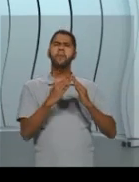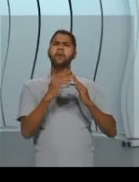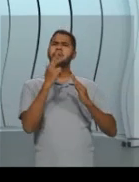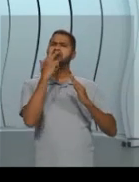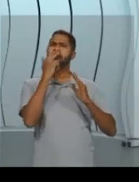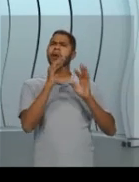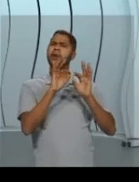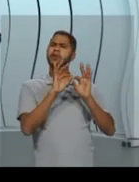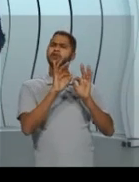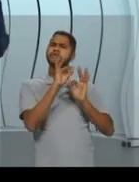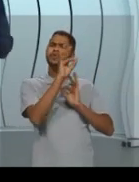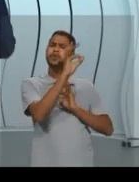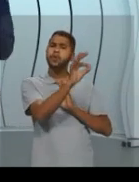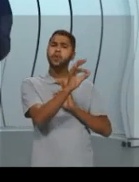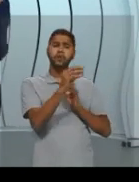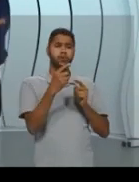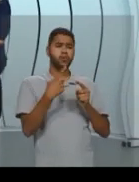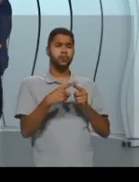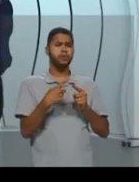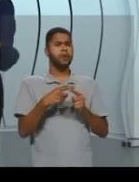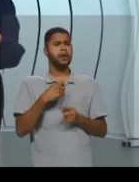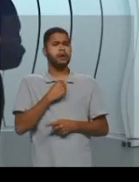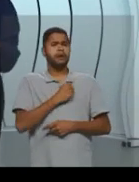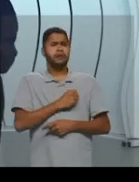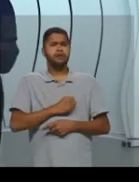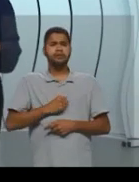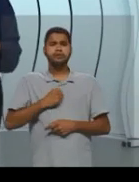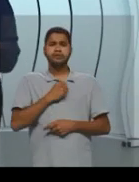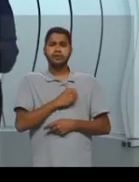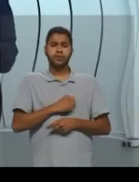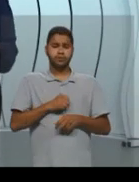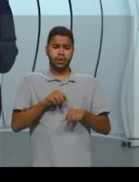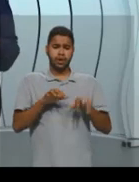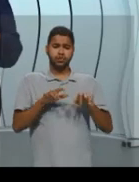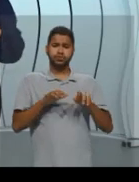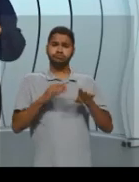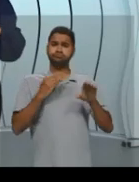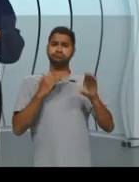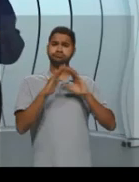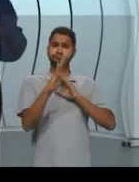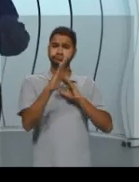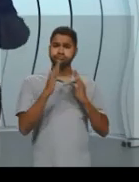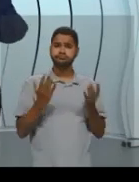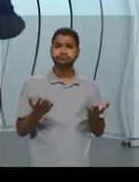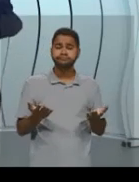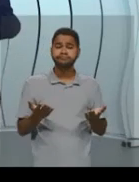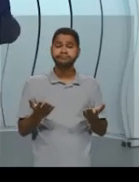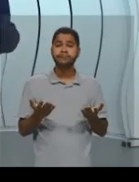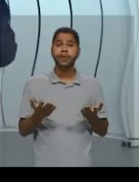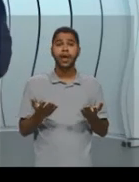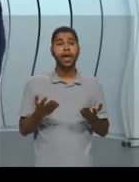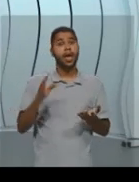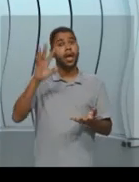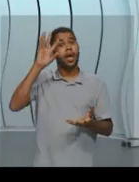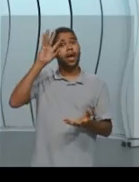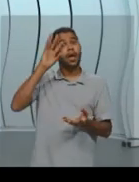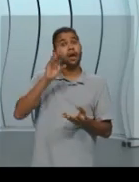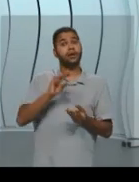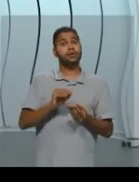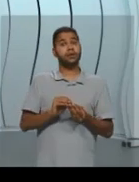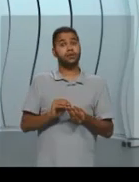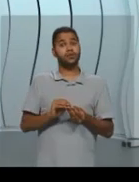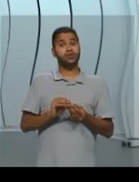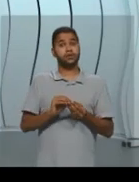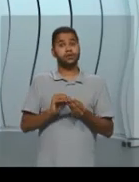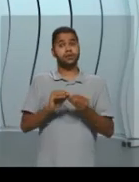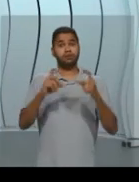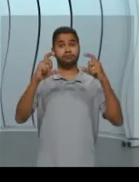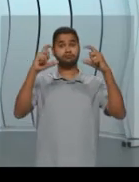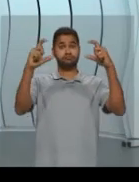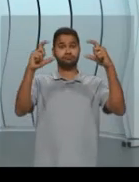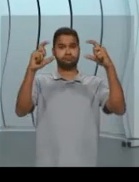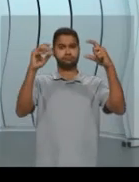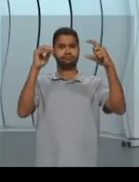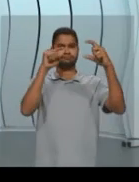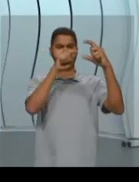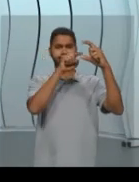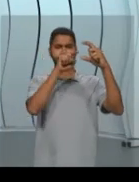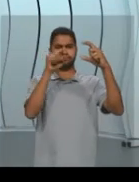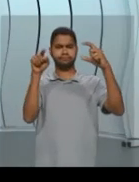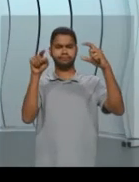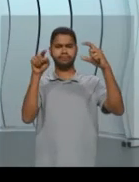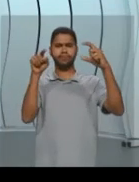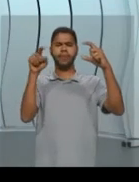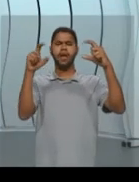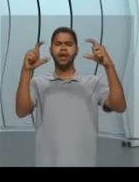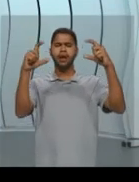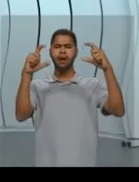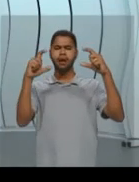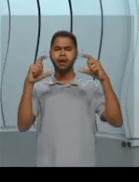Por quê? Porque eles estão com saudades do filho. Então, isso aqui é a dedução até aqui. Só